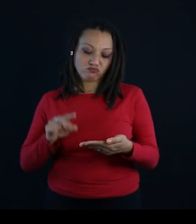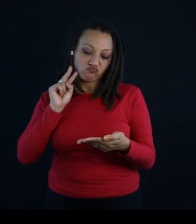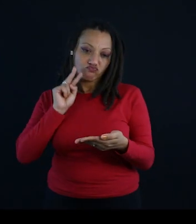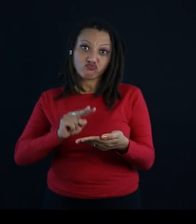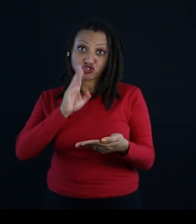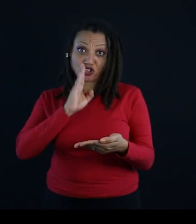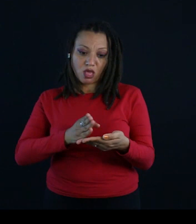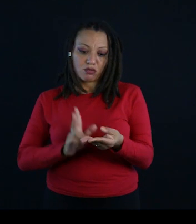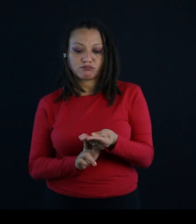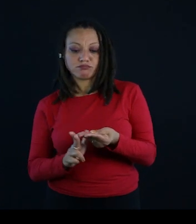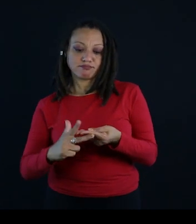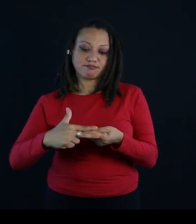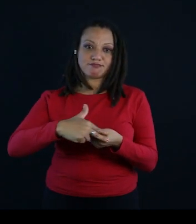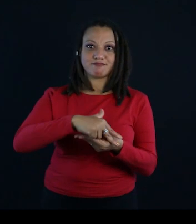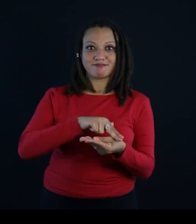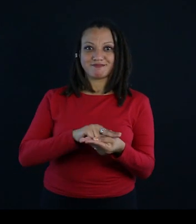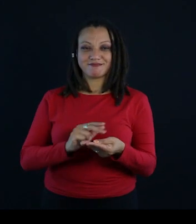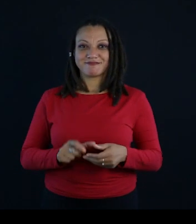Tudo meio no olho, tá?